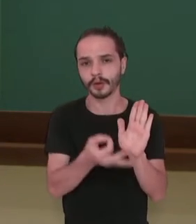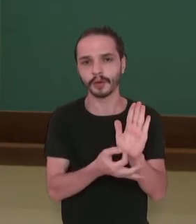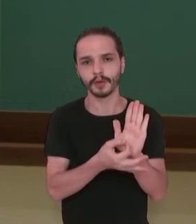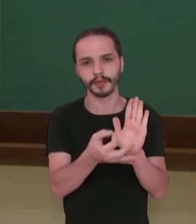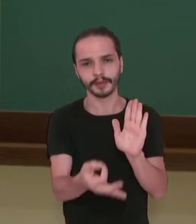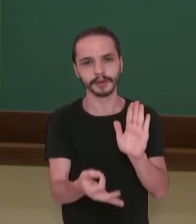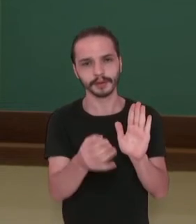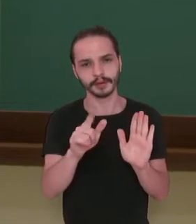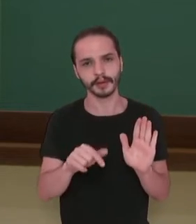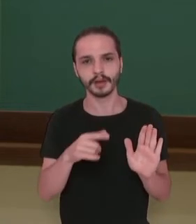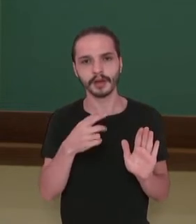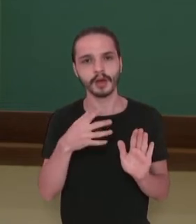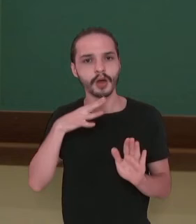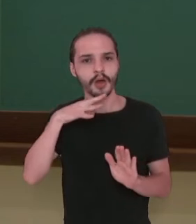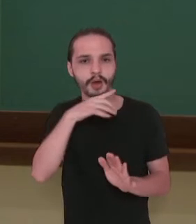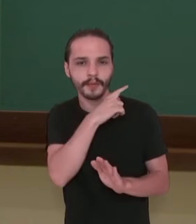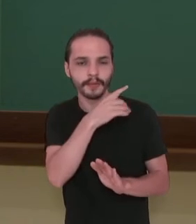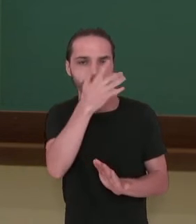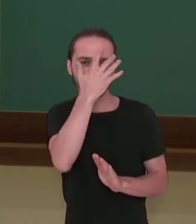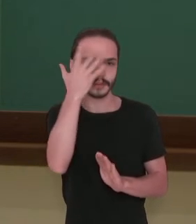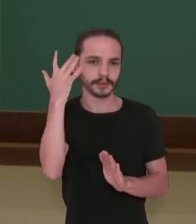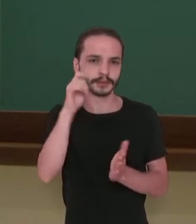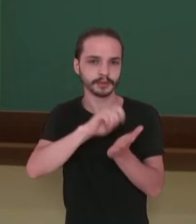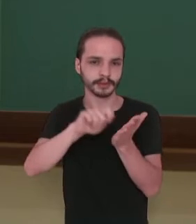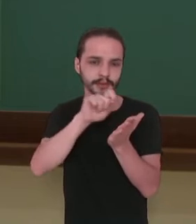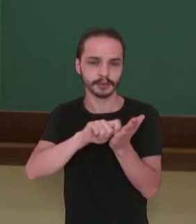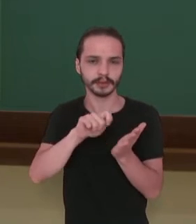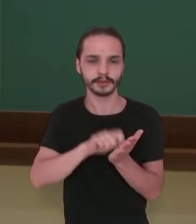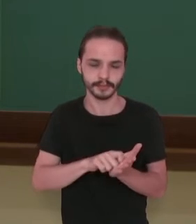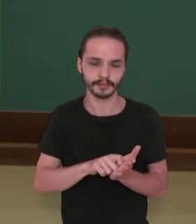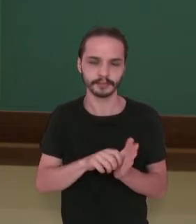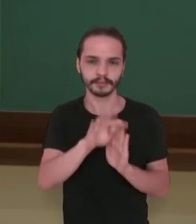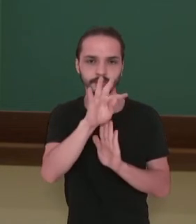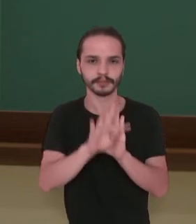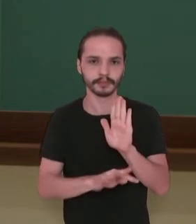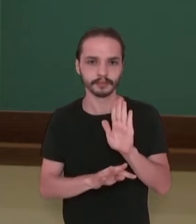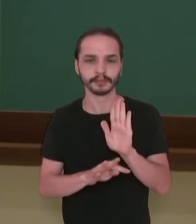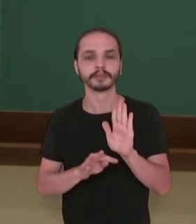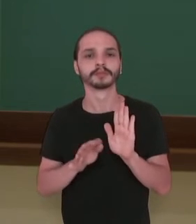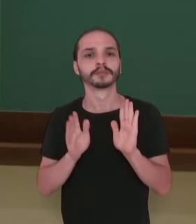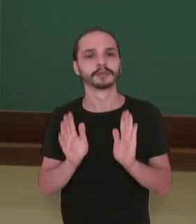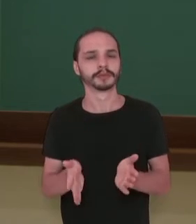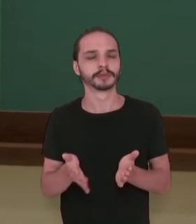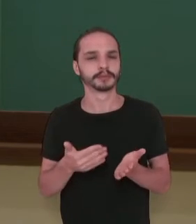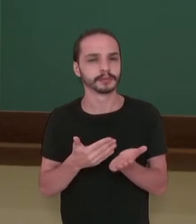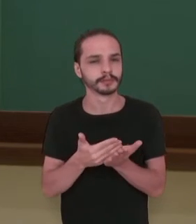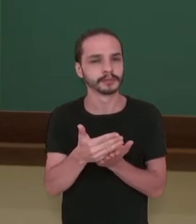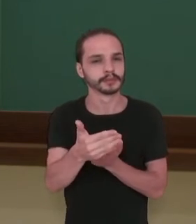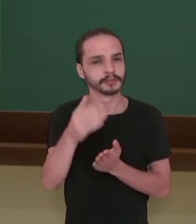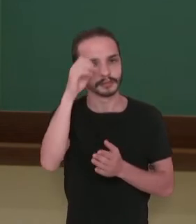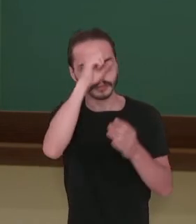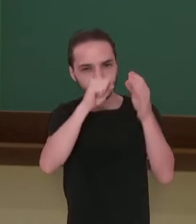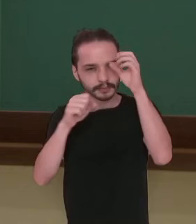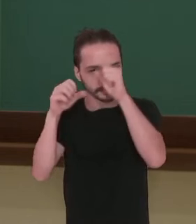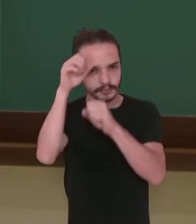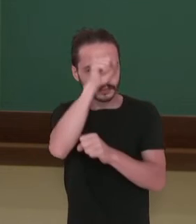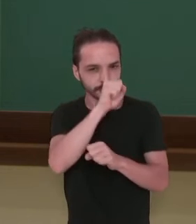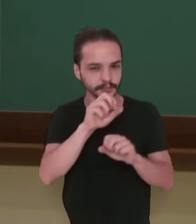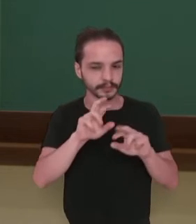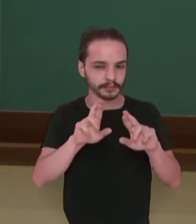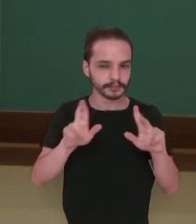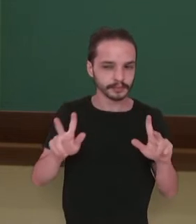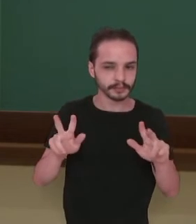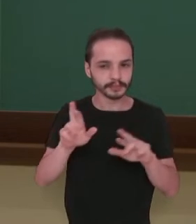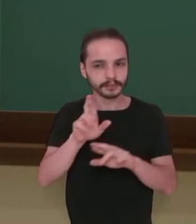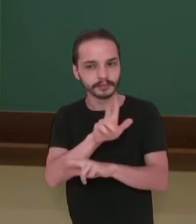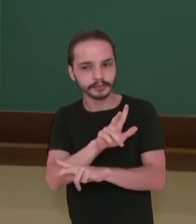ali na fala da pessoa que escreveu esse texto, né? Então a gente já está começando a aprender aí a diferenciar o que